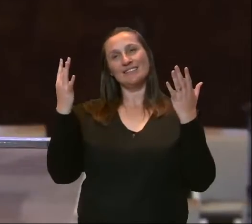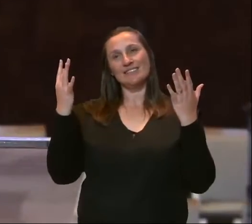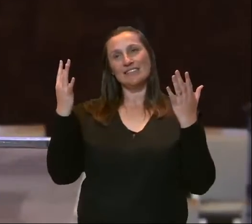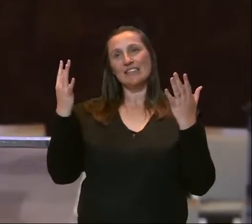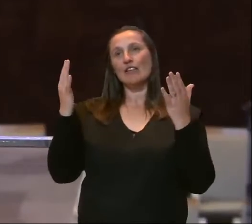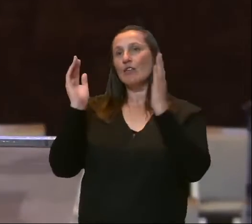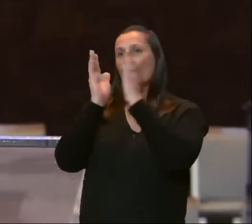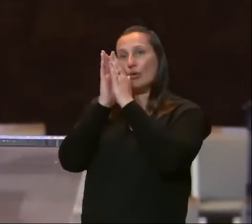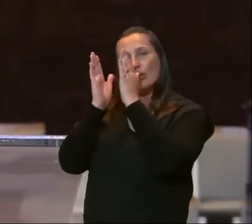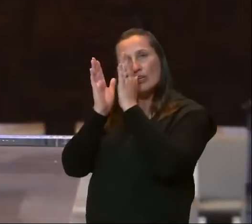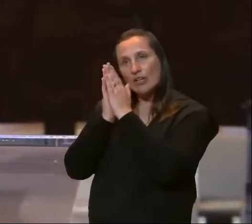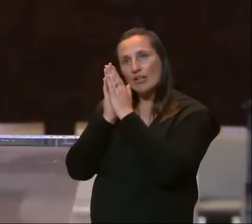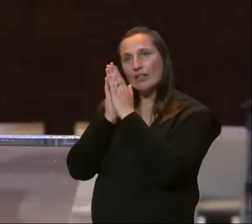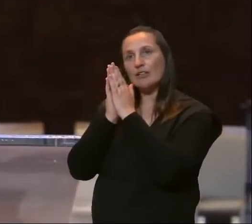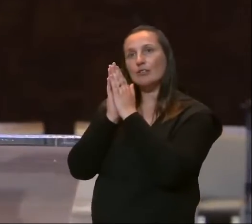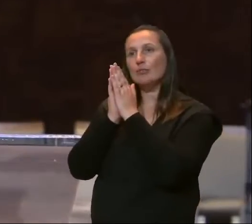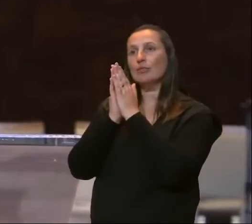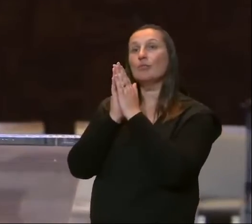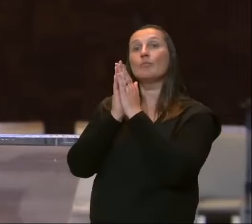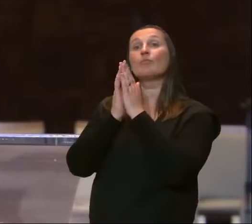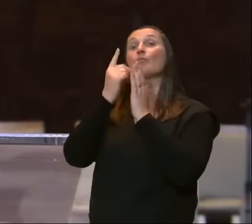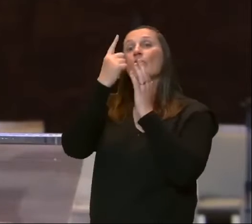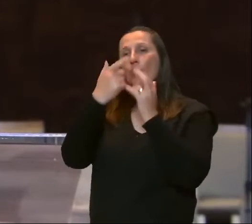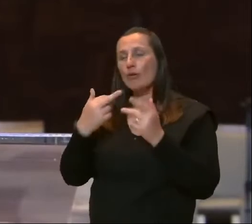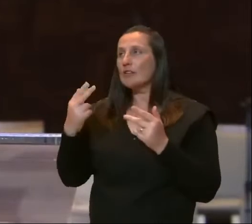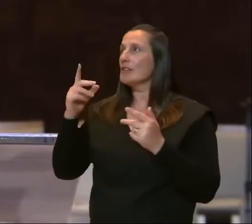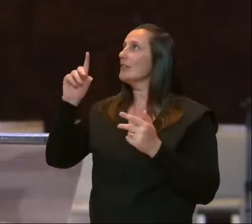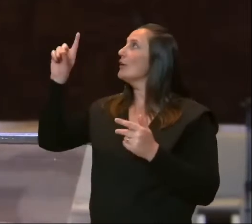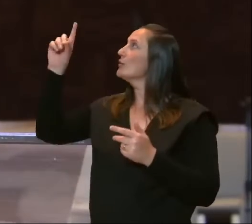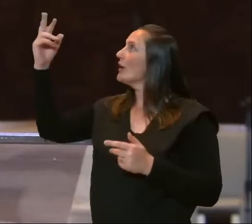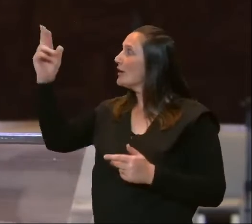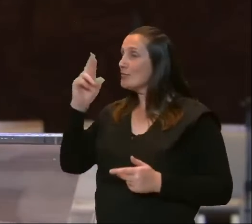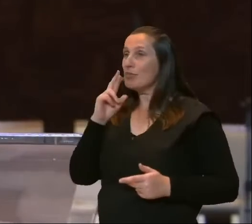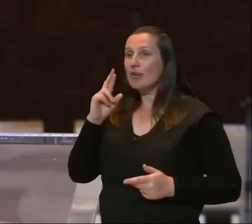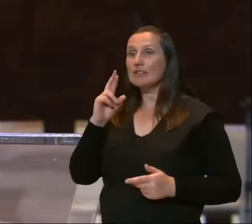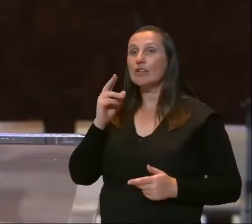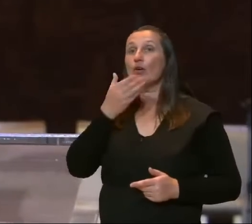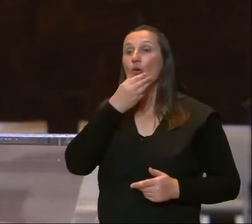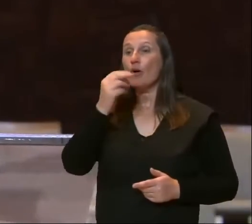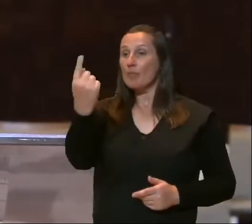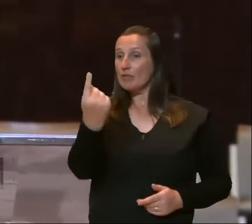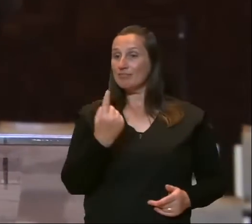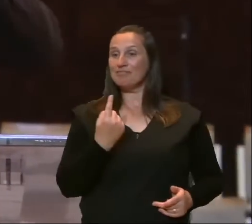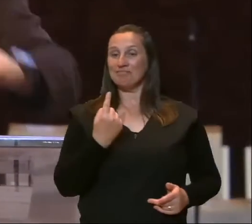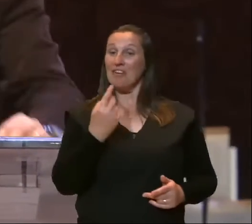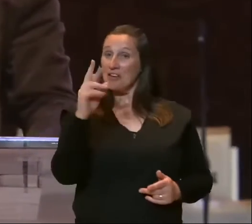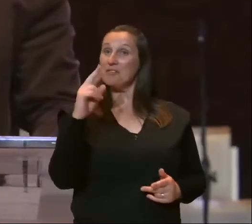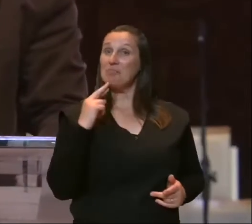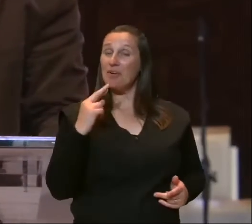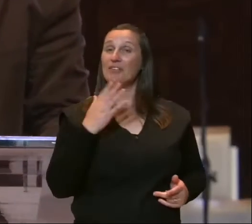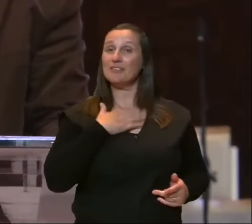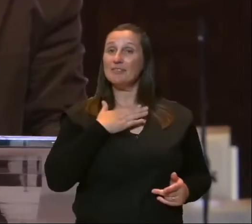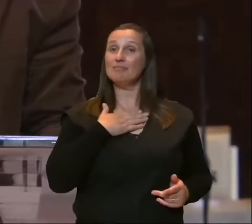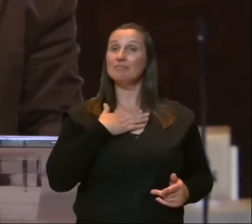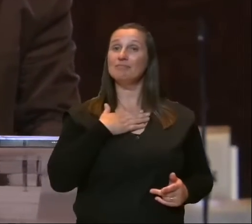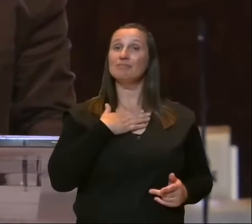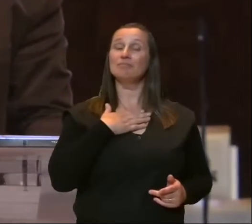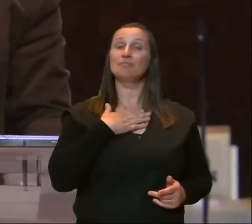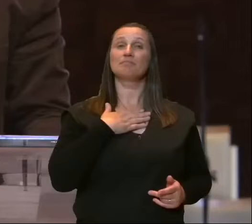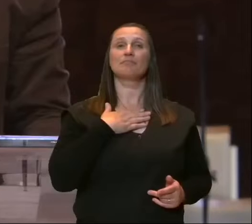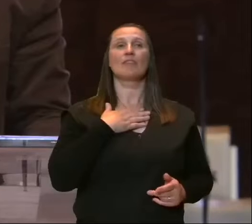por algo, e sabe quando chega a resposta? É lindo, depender de Deus é maravilhoso.